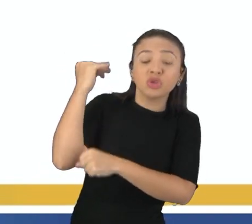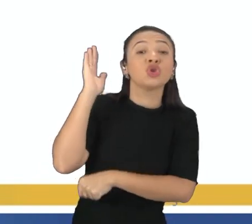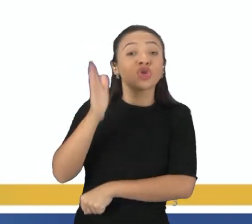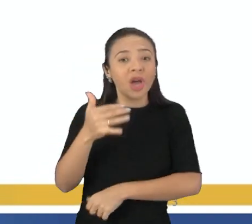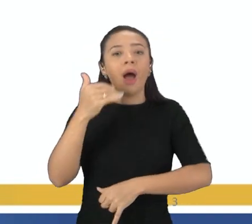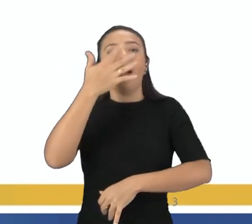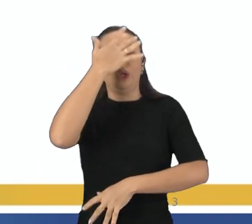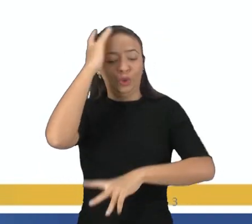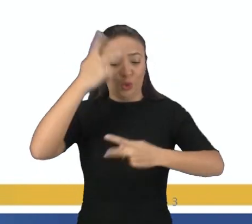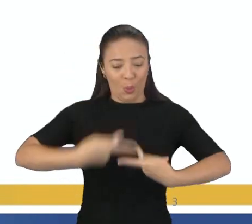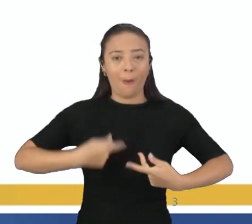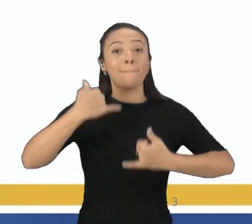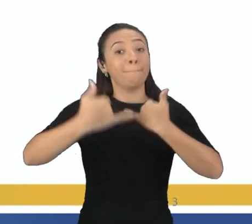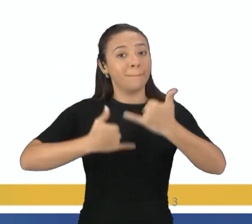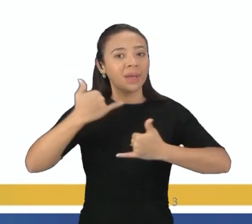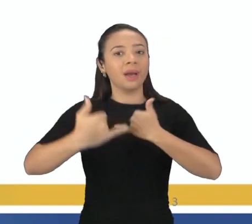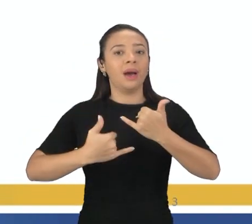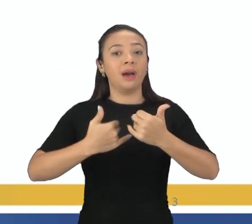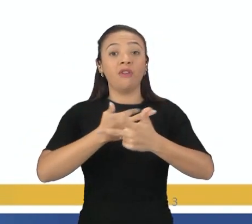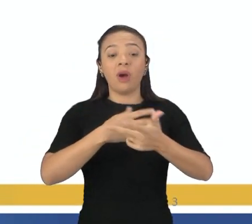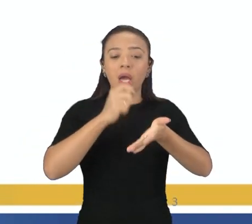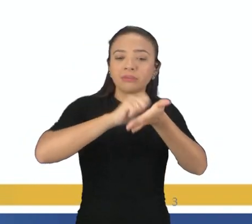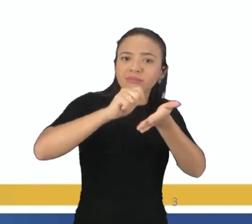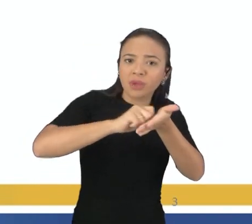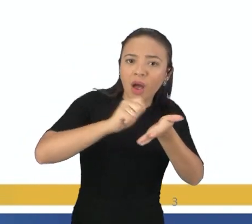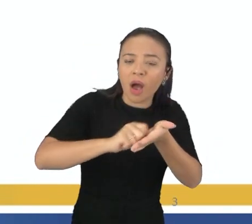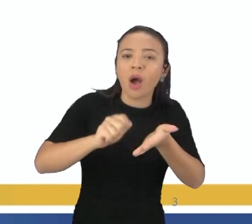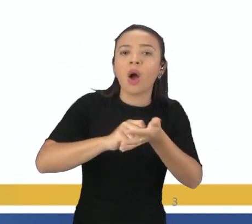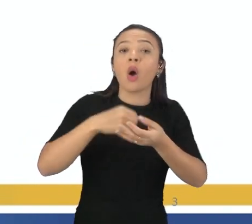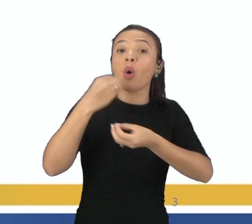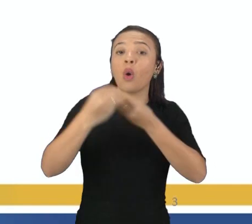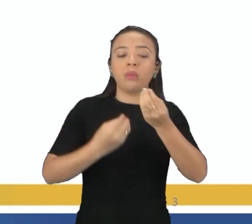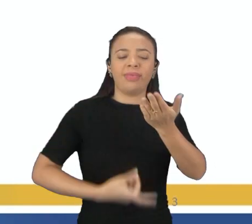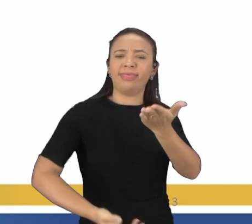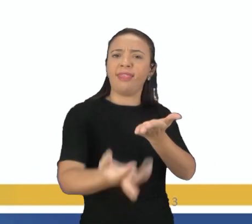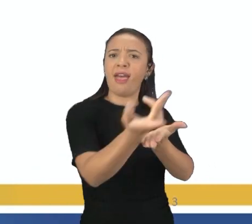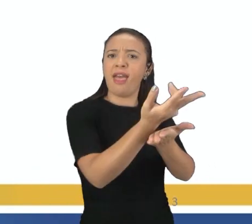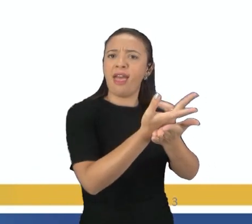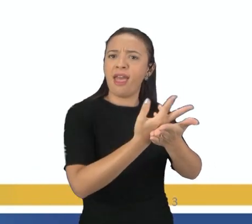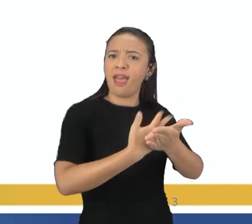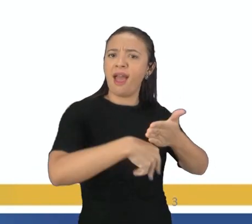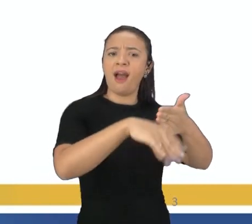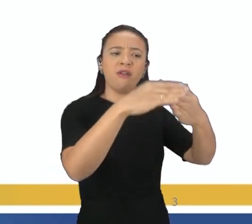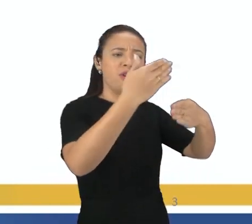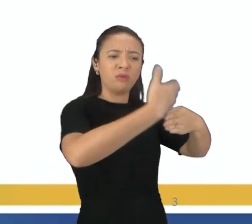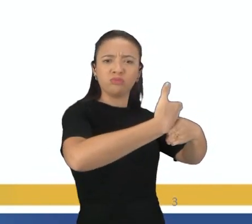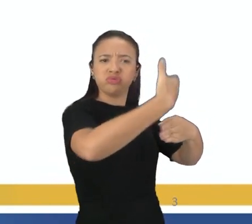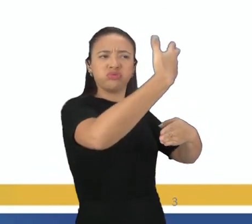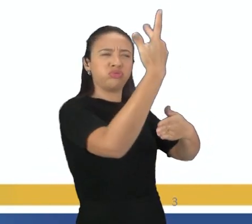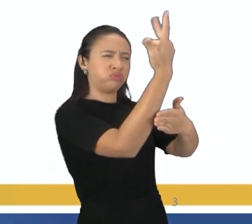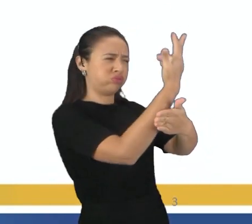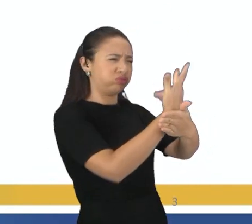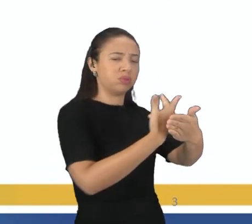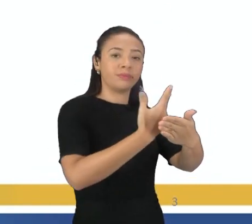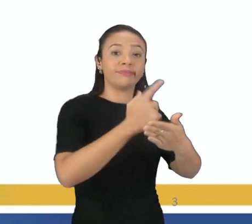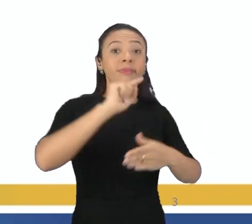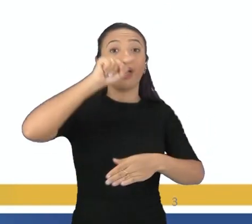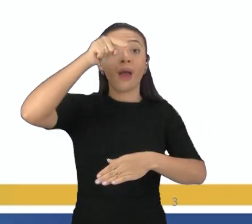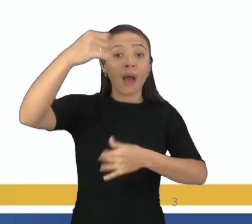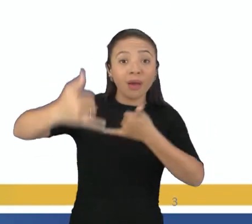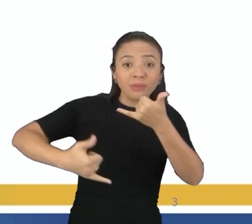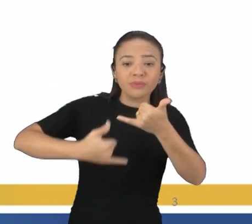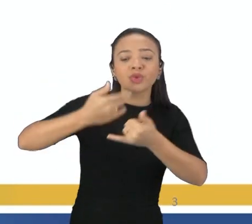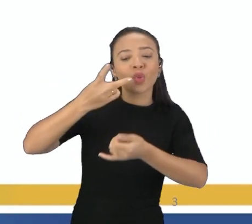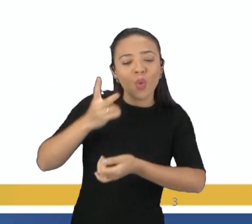e brincavam. Alguns registravam suas brincadeiras em forma de desenhos nas cavernas. Daí em diante, o jogo